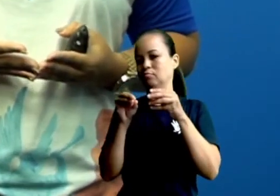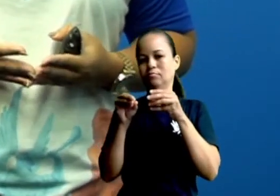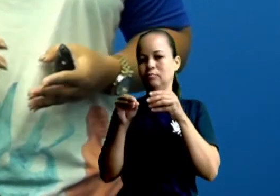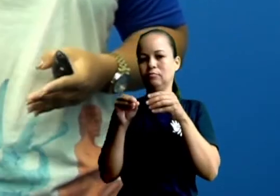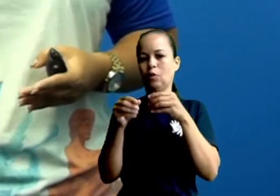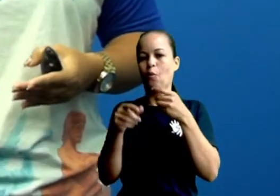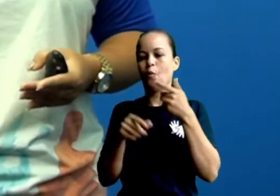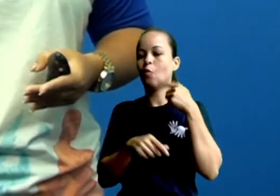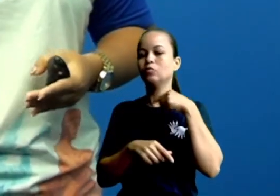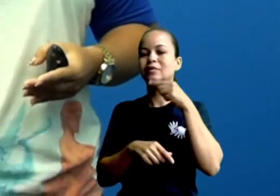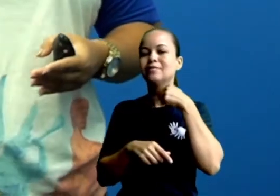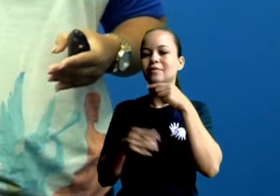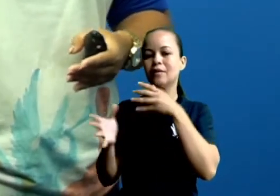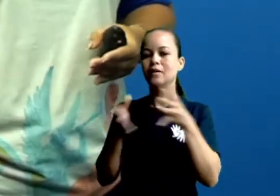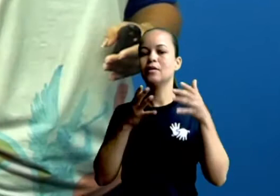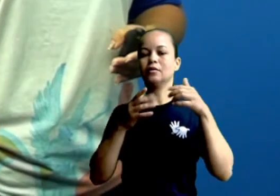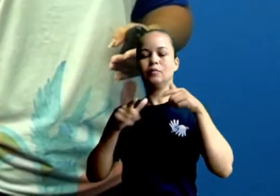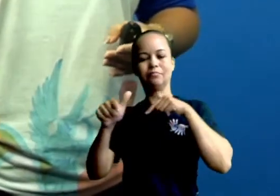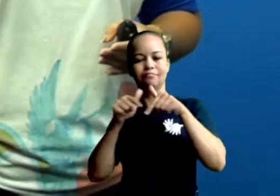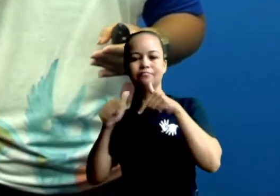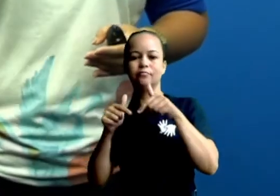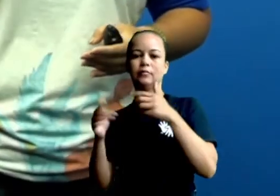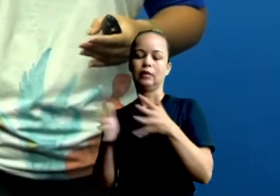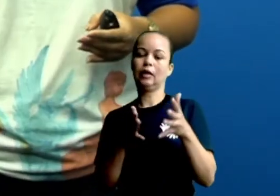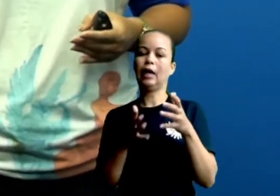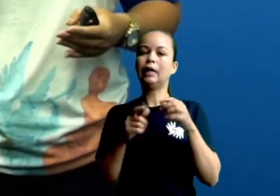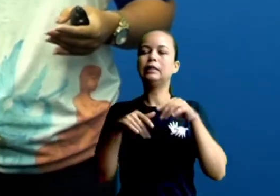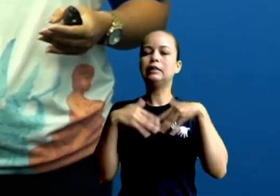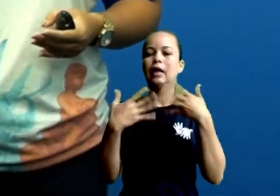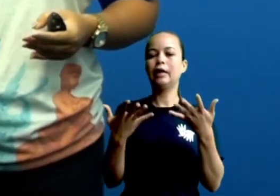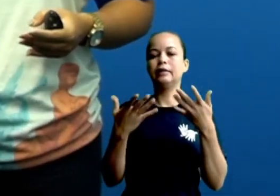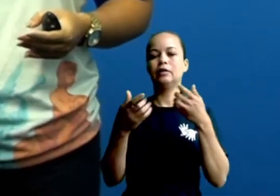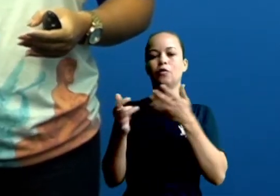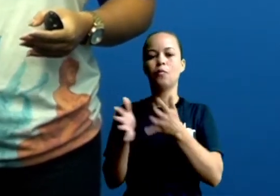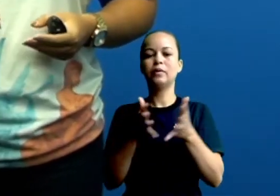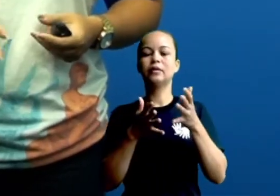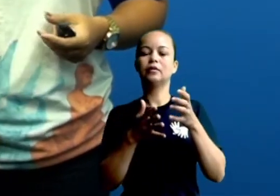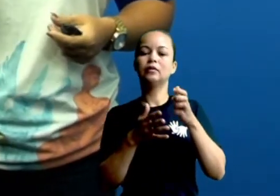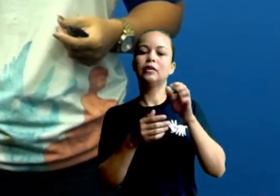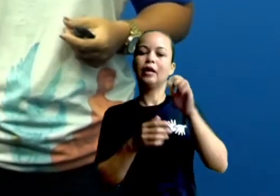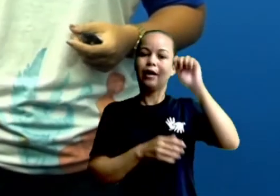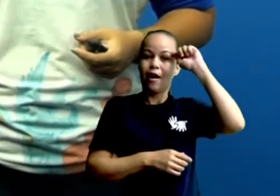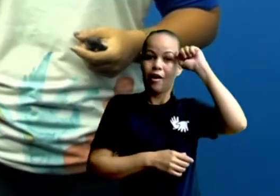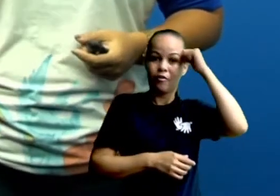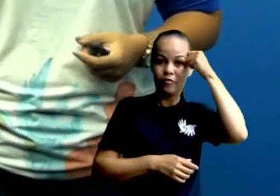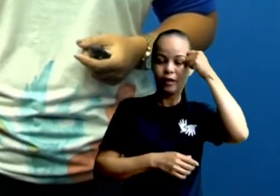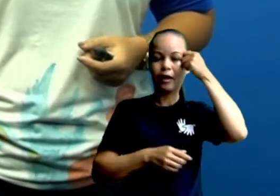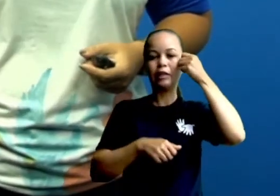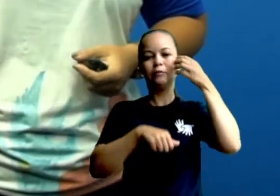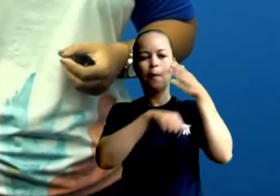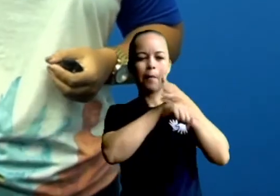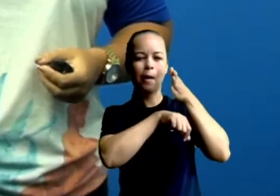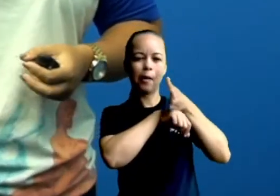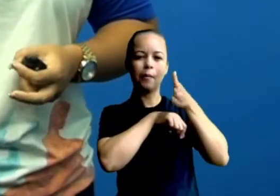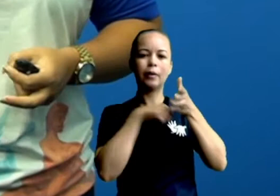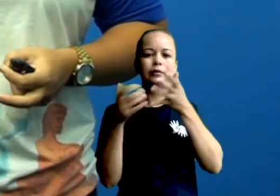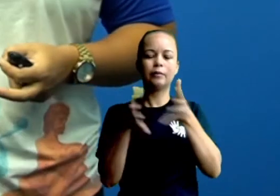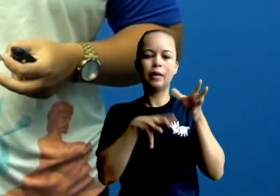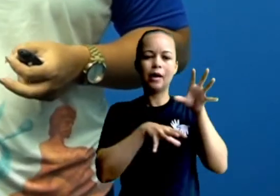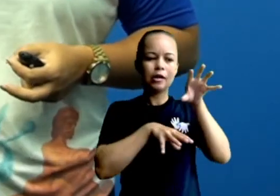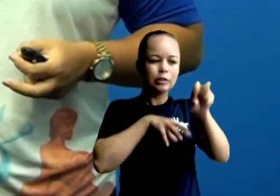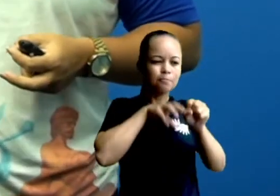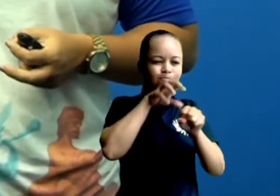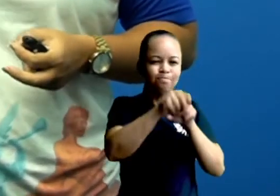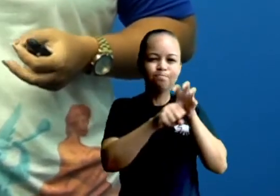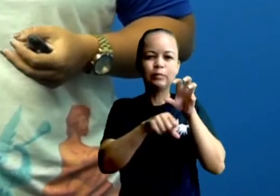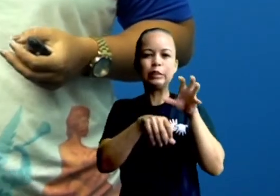mão de obra. Foi aí que eles começaram a desbravar as terras africanas e aí eles capturaram, certo? Os